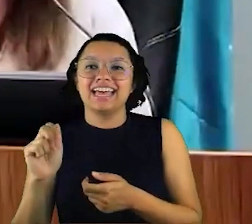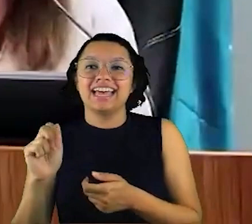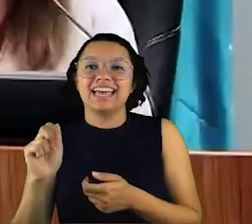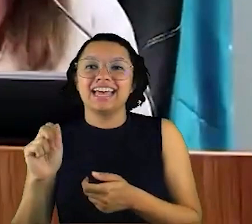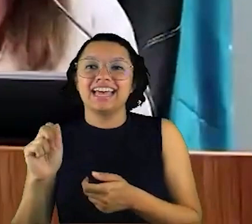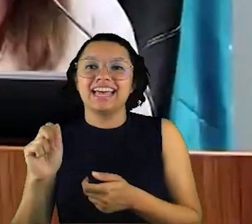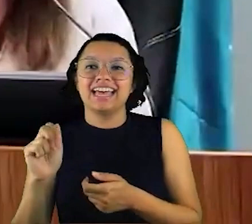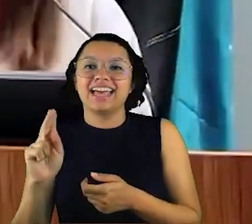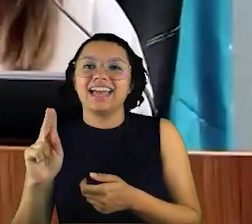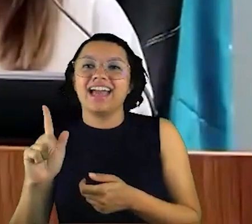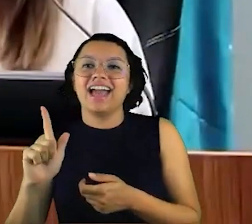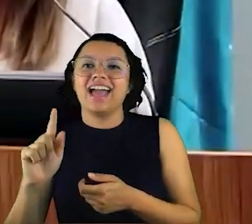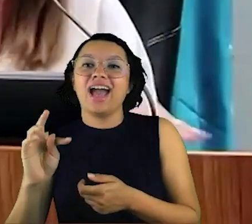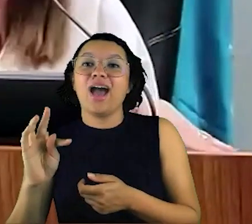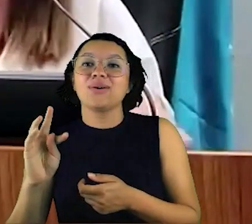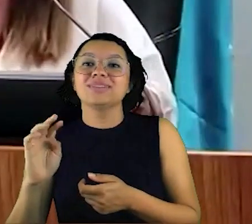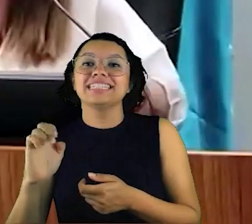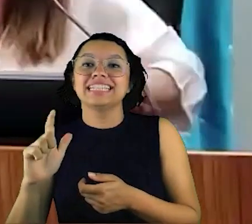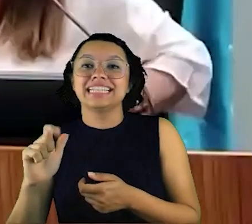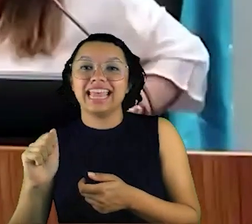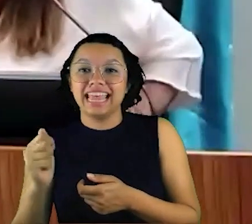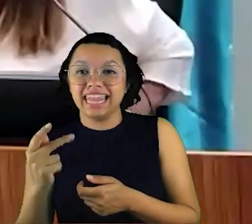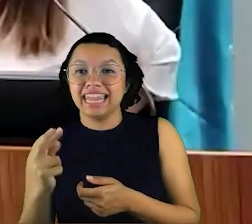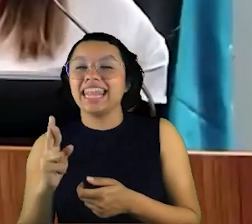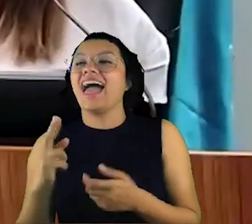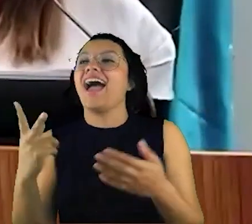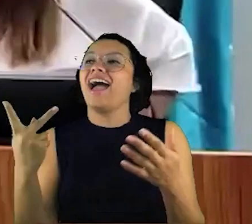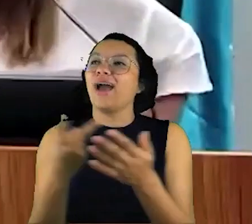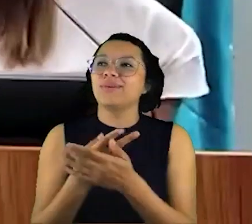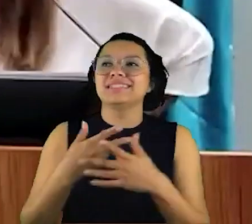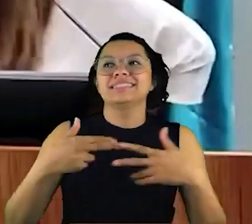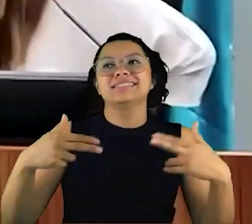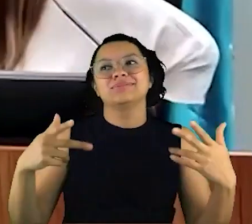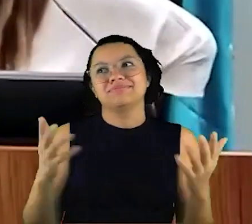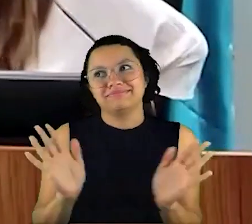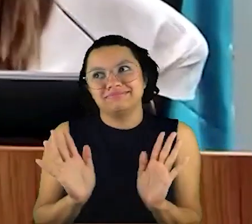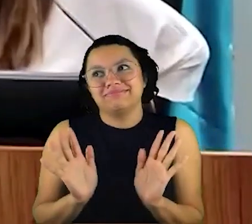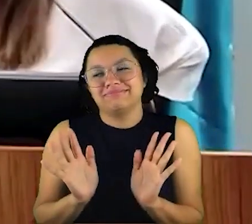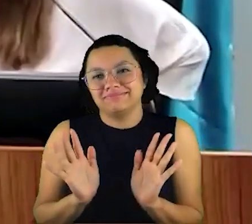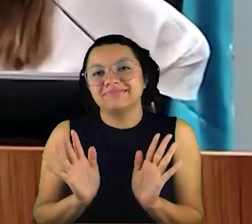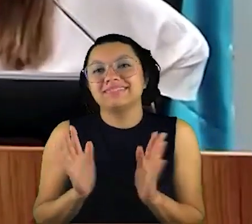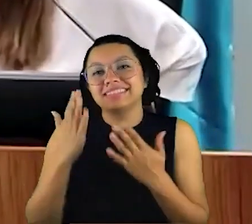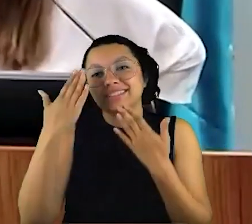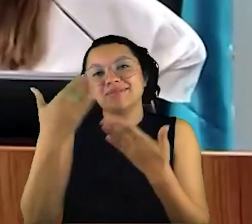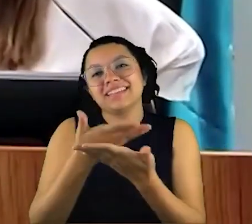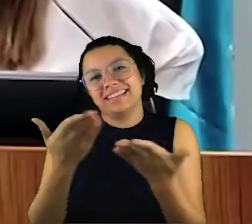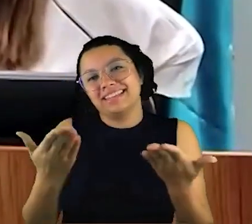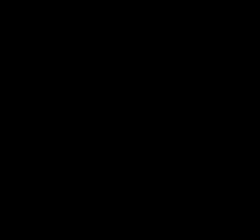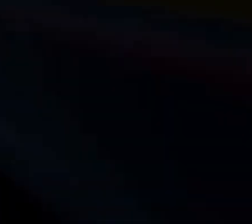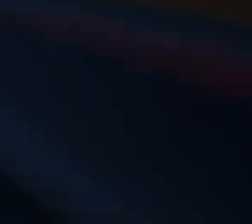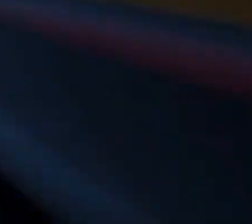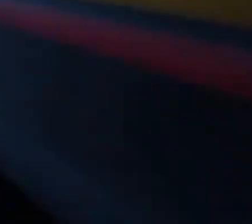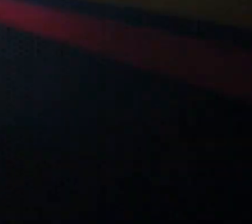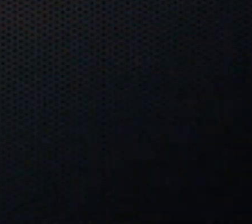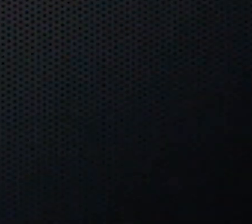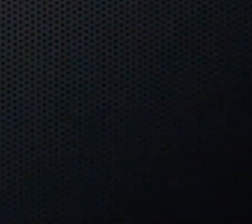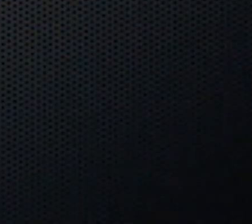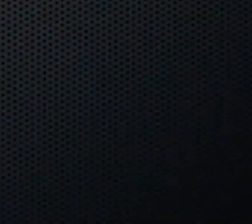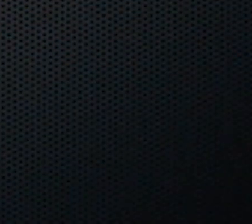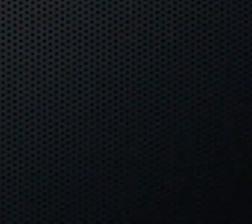põe a língua para fora. Já houve alguma coisa. Muito Ai, obrigado, não. viu, Renata, Obrigada a pela você. hospedagem, viu? Foi Obrigado ótimo. a todos.